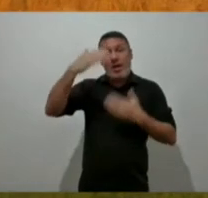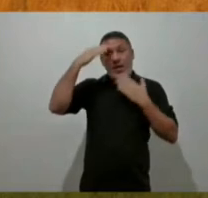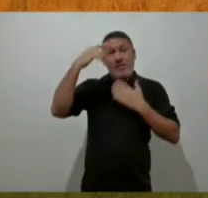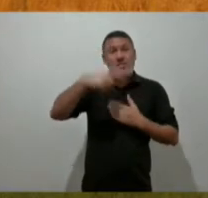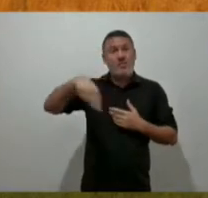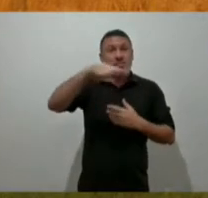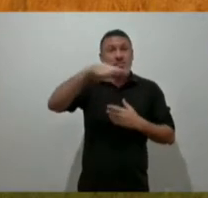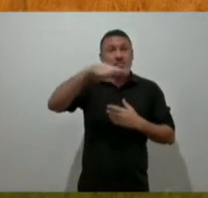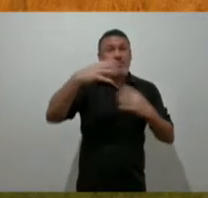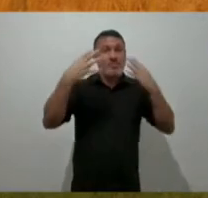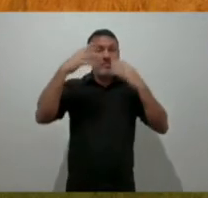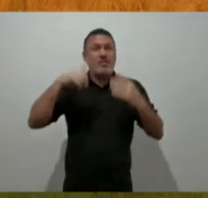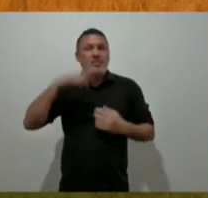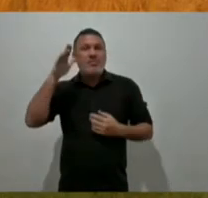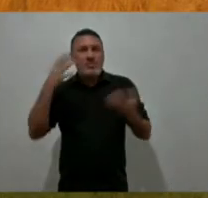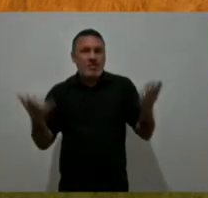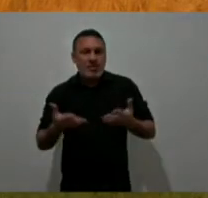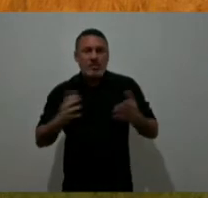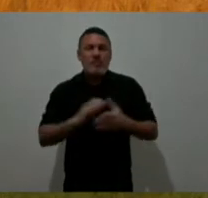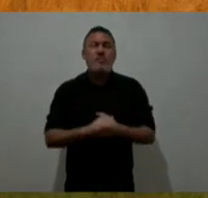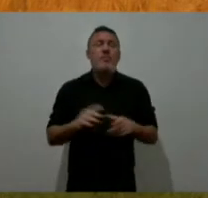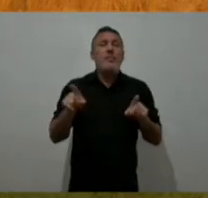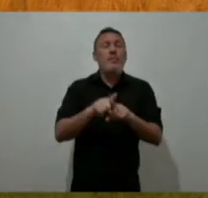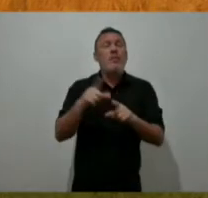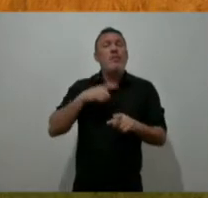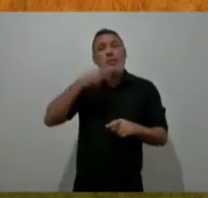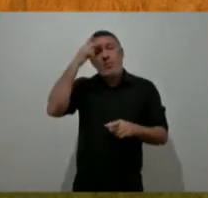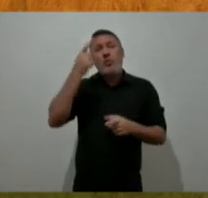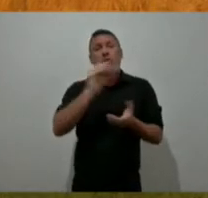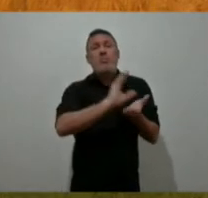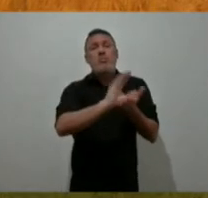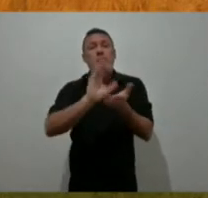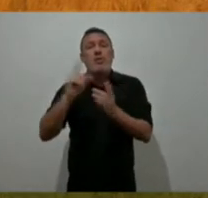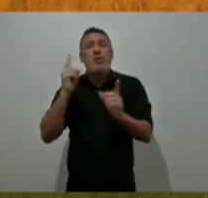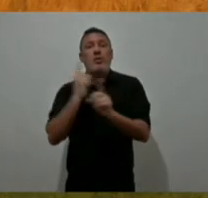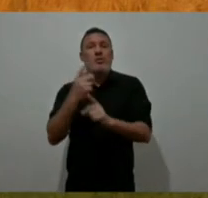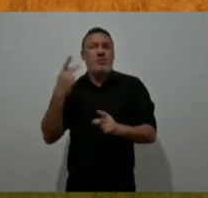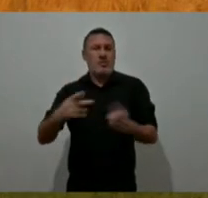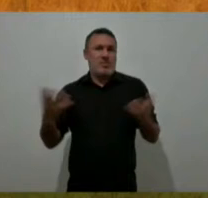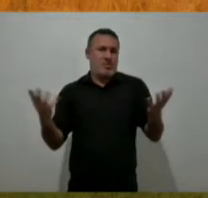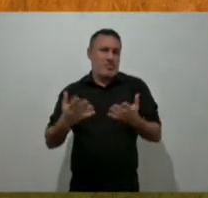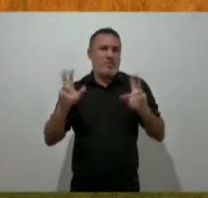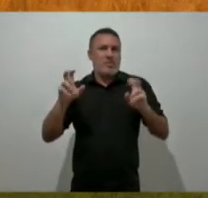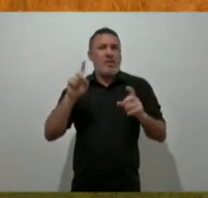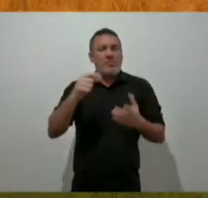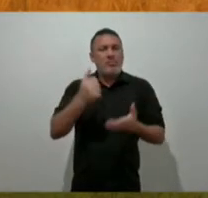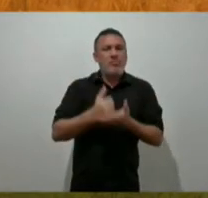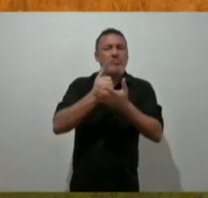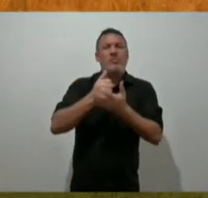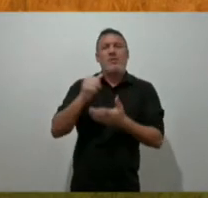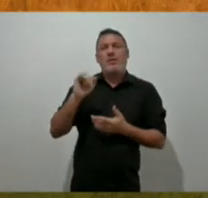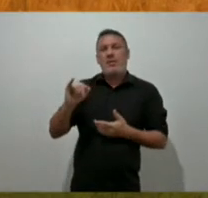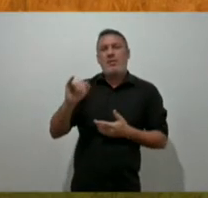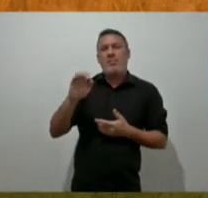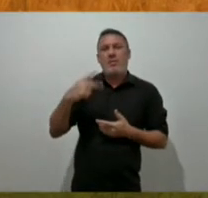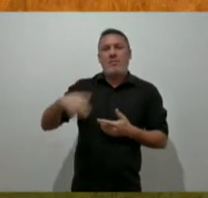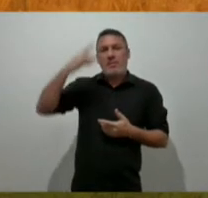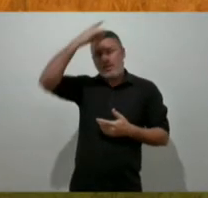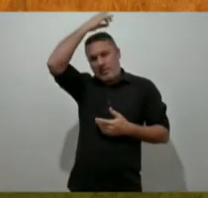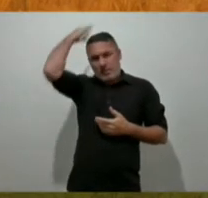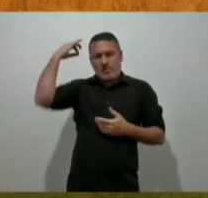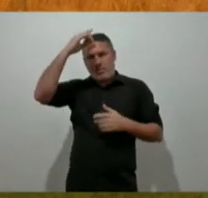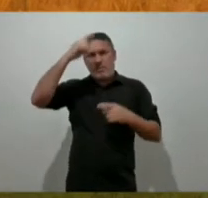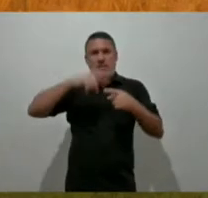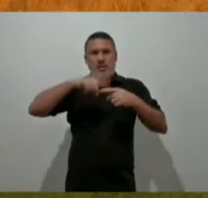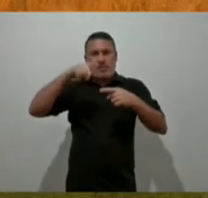e também aos patrocinadores do Encontro IBEF, aos mantenedores do IBEF Espírito Santo. ArcelorMittal, Vale,